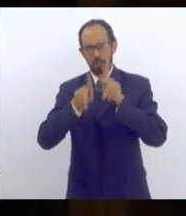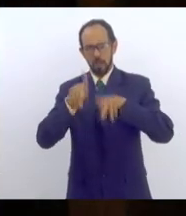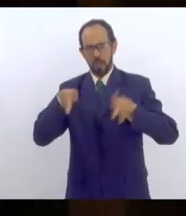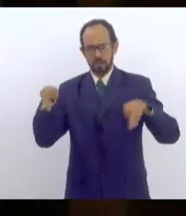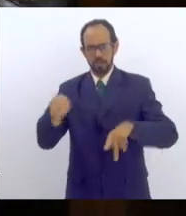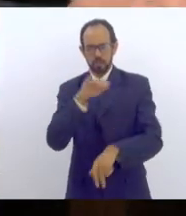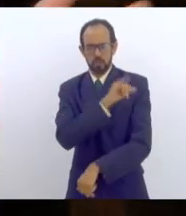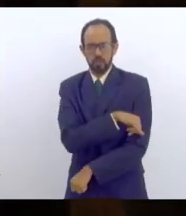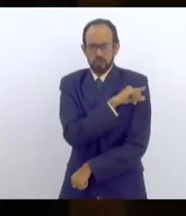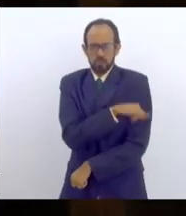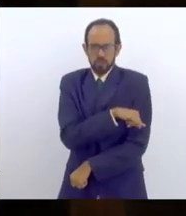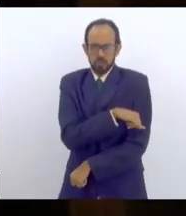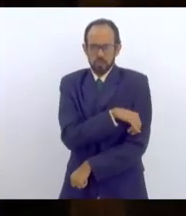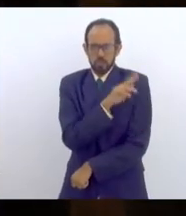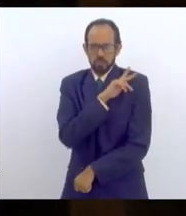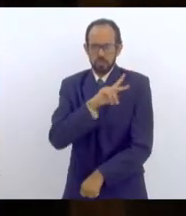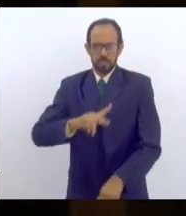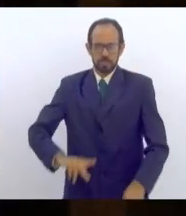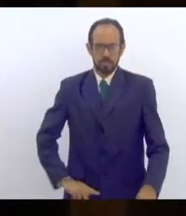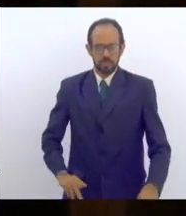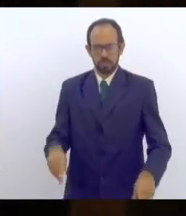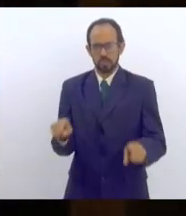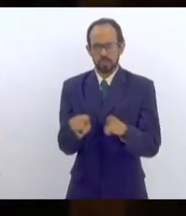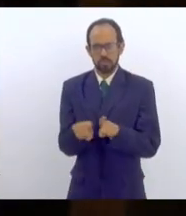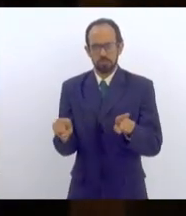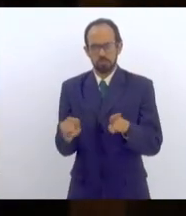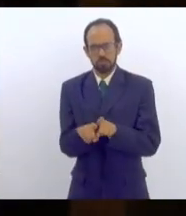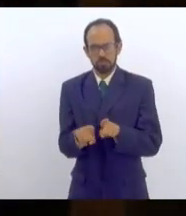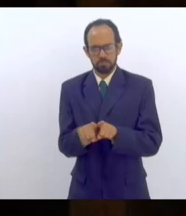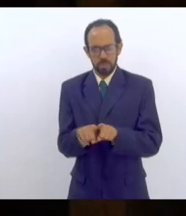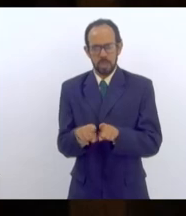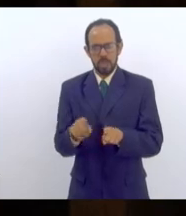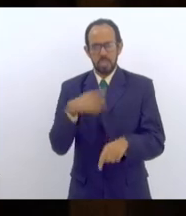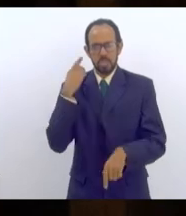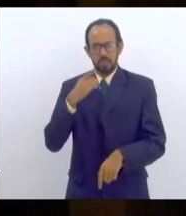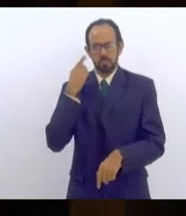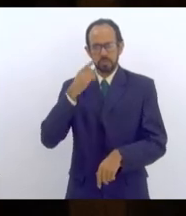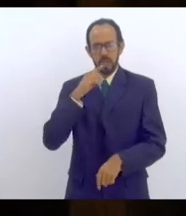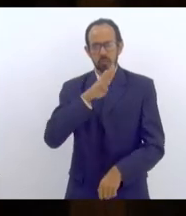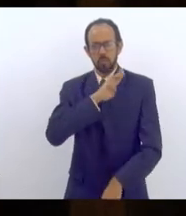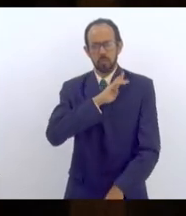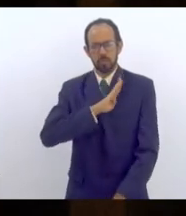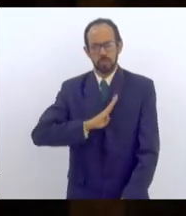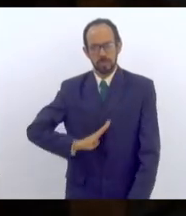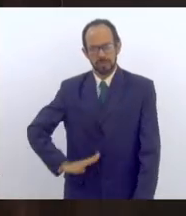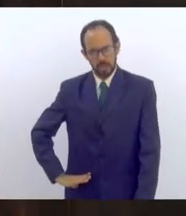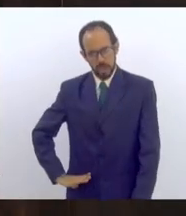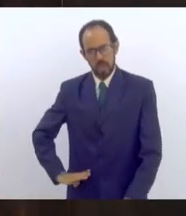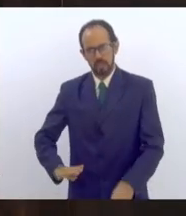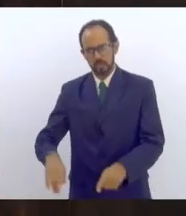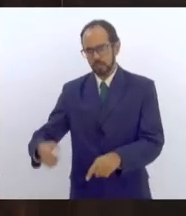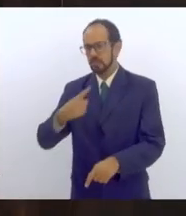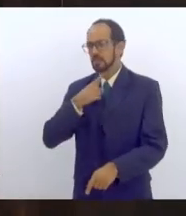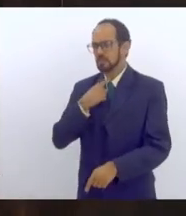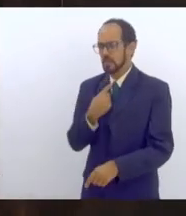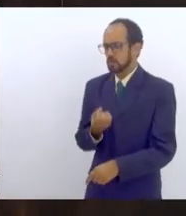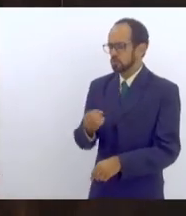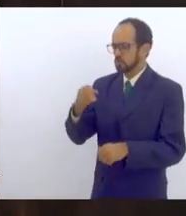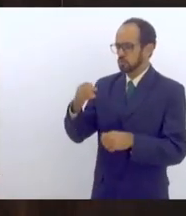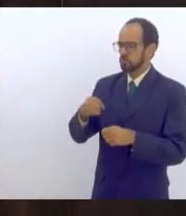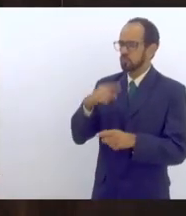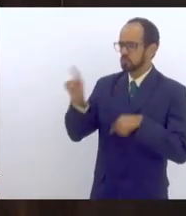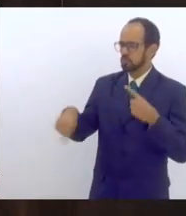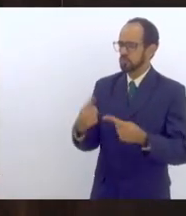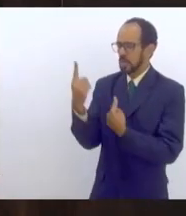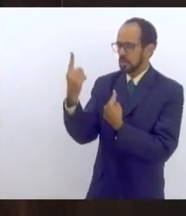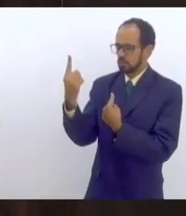fluminense, e ao presidente, deputado Rodrigo Bracelar, também desejar sucesso na condução, e a toda